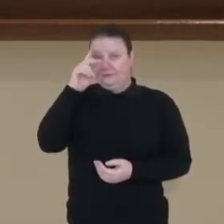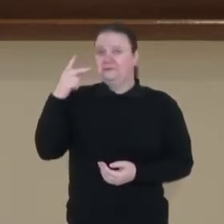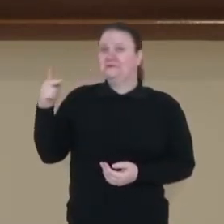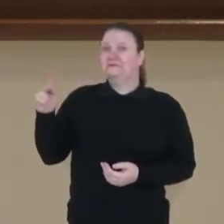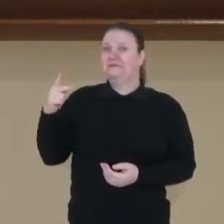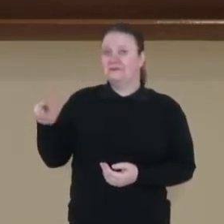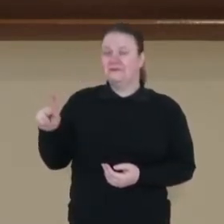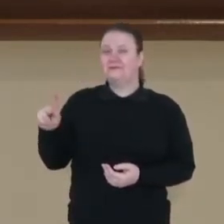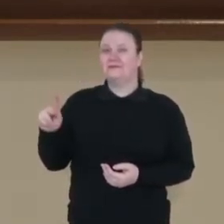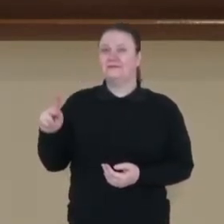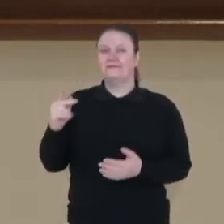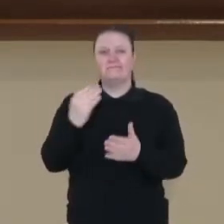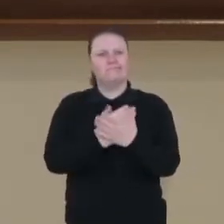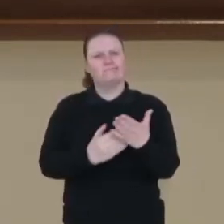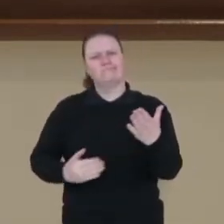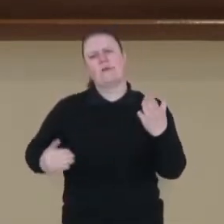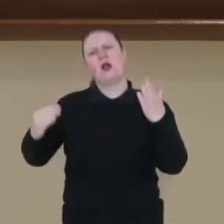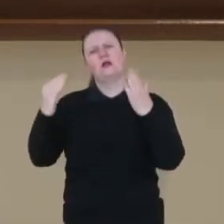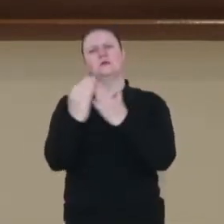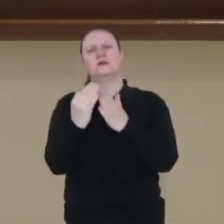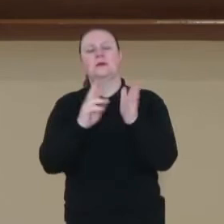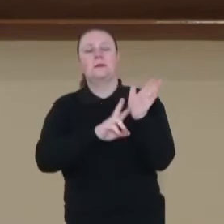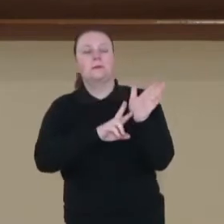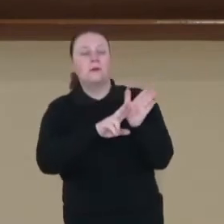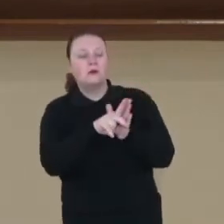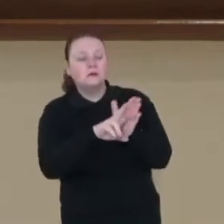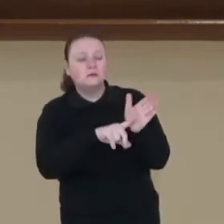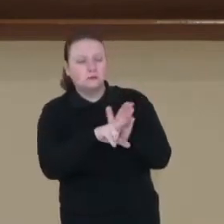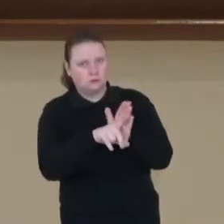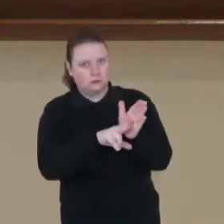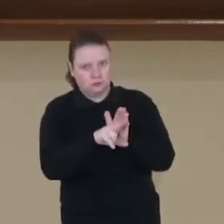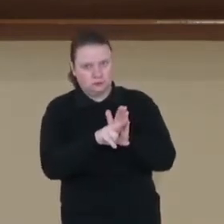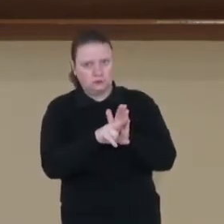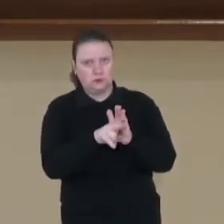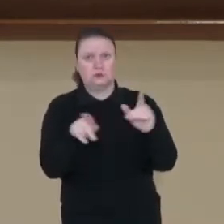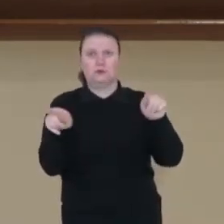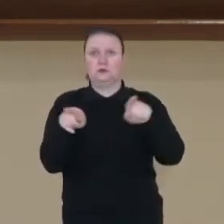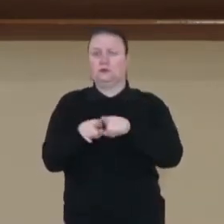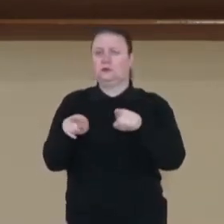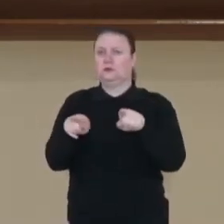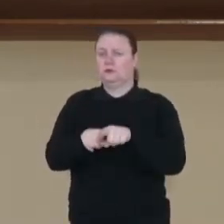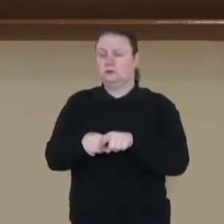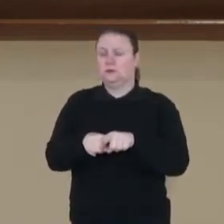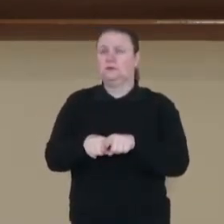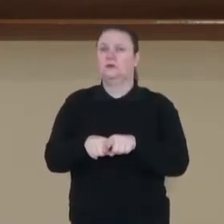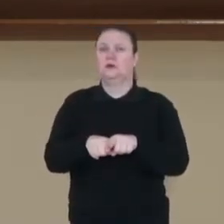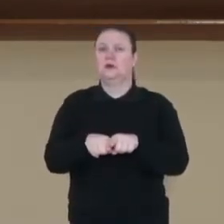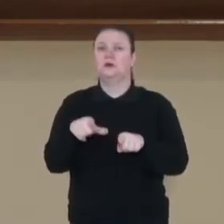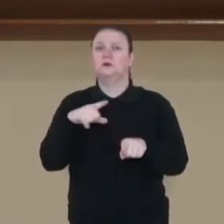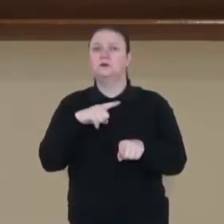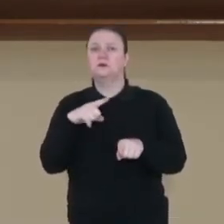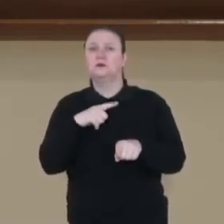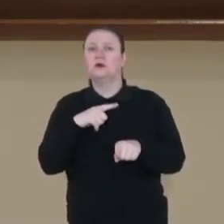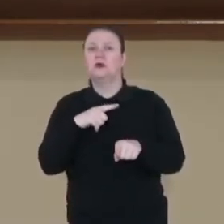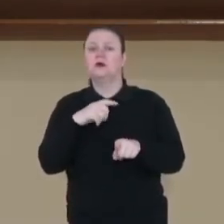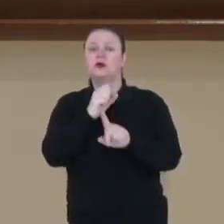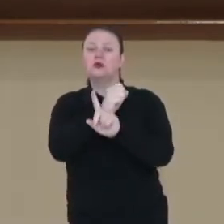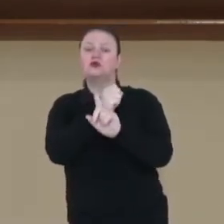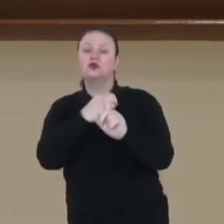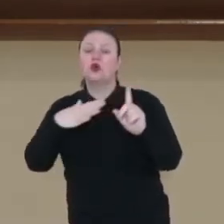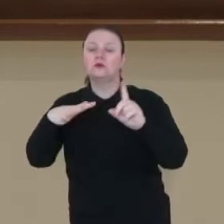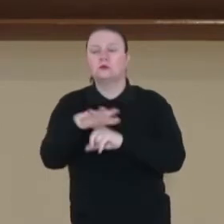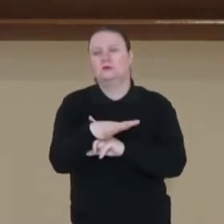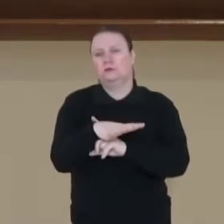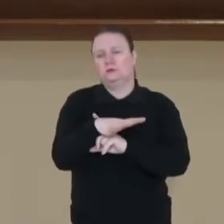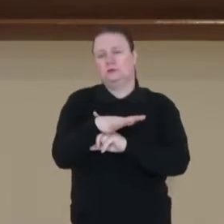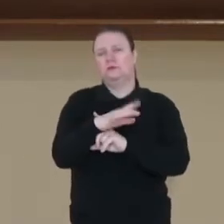Darwin vão ir além de questões biológicas. Elas vão também chegar num teor sociológico. Vamos